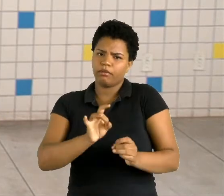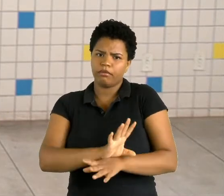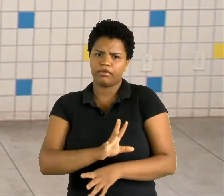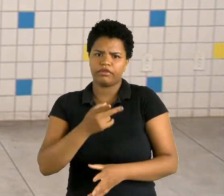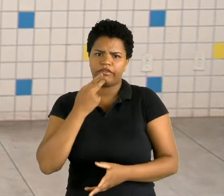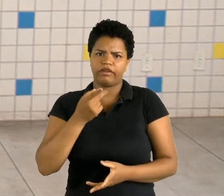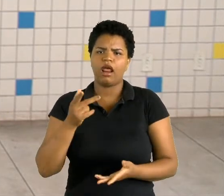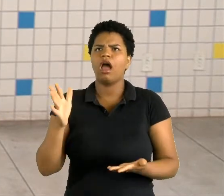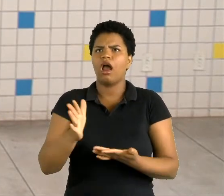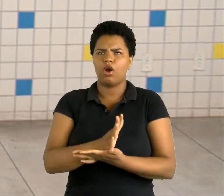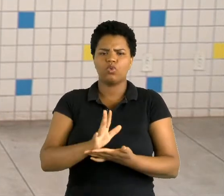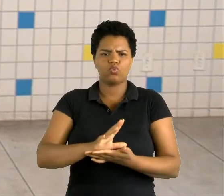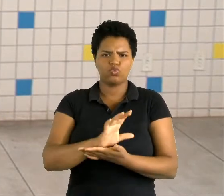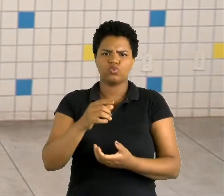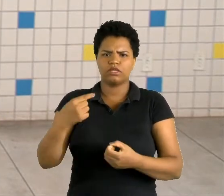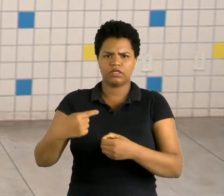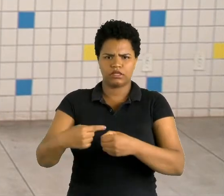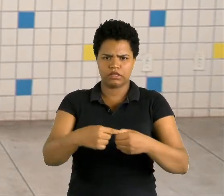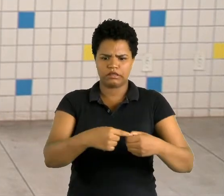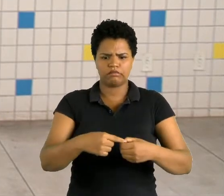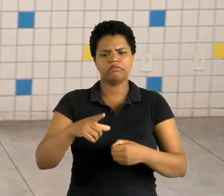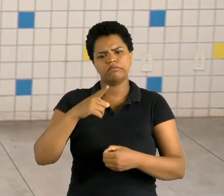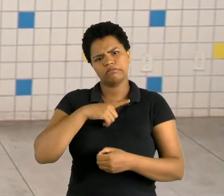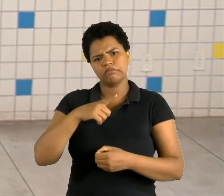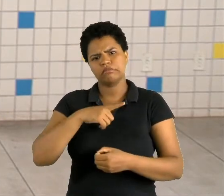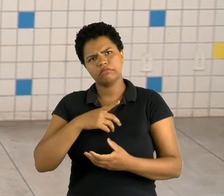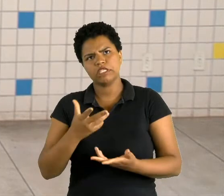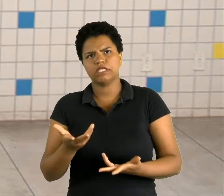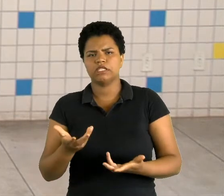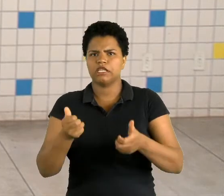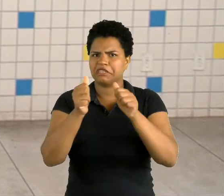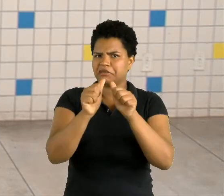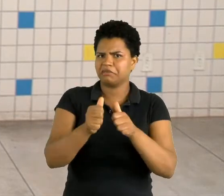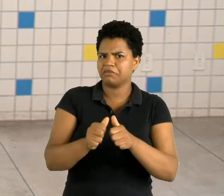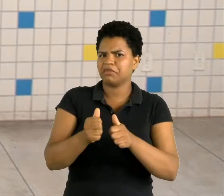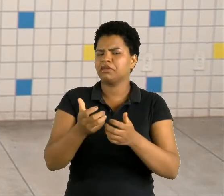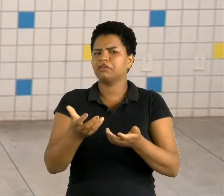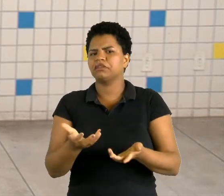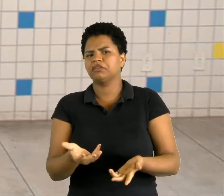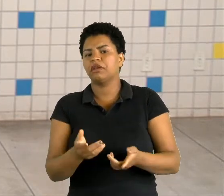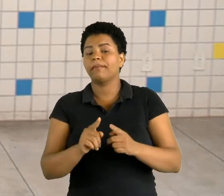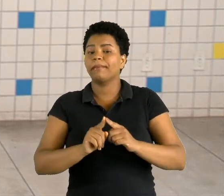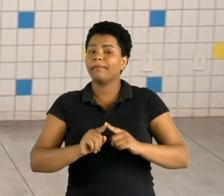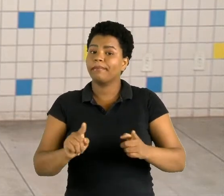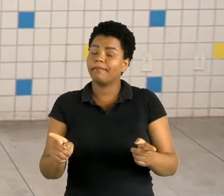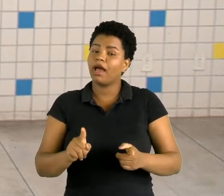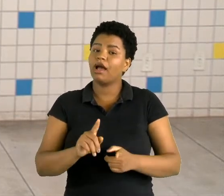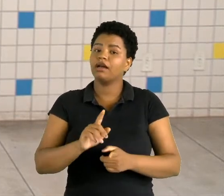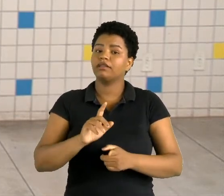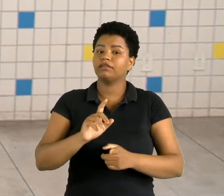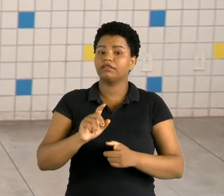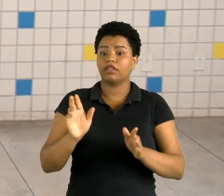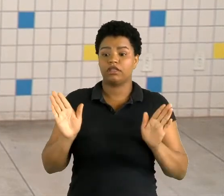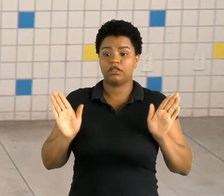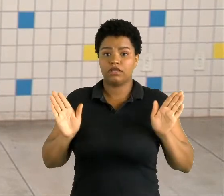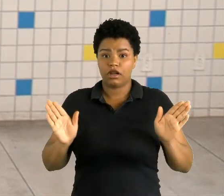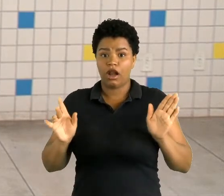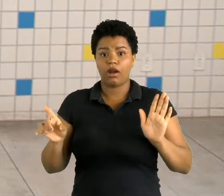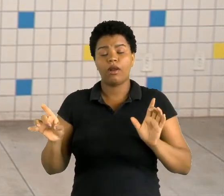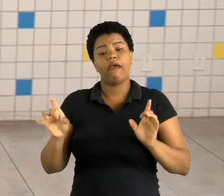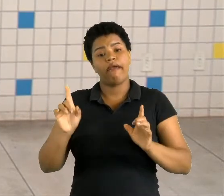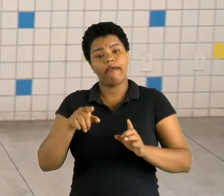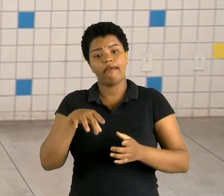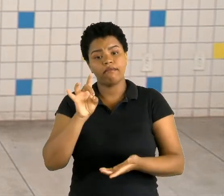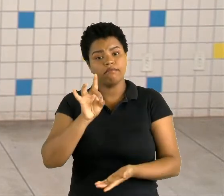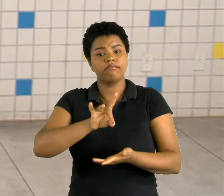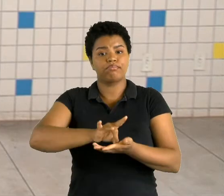algumas cidadezinhas que tem ali alguns minis Cristo Redentor ali espalhado pelo Brasil e afora, mas o